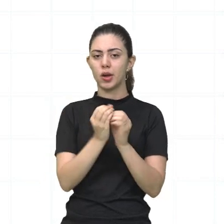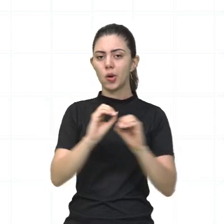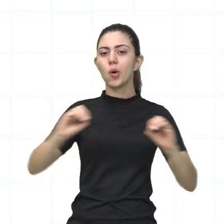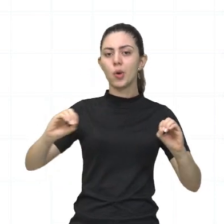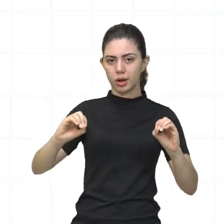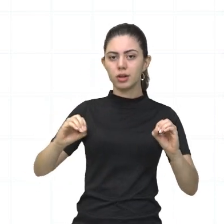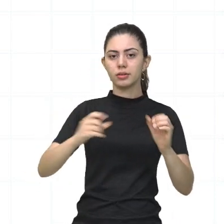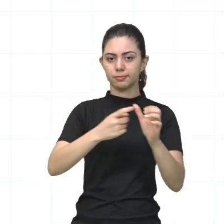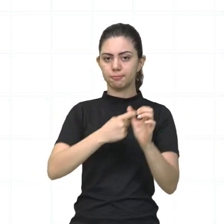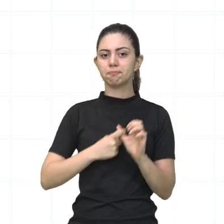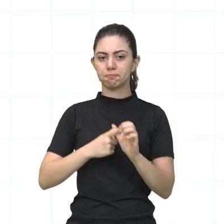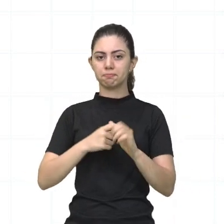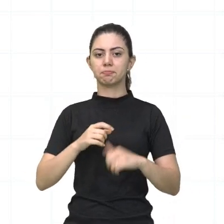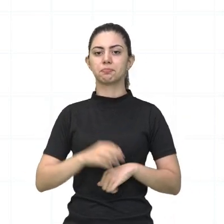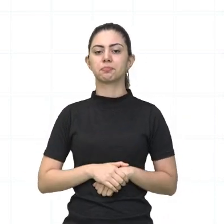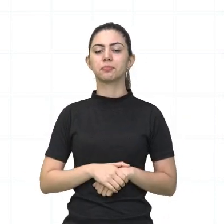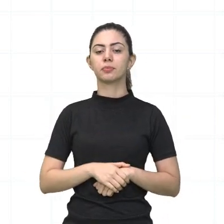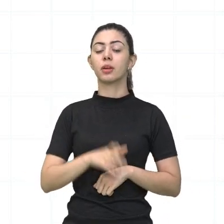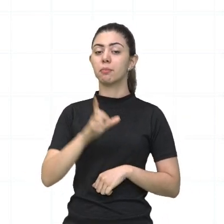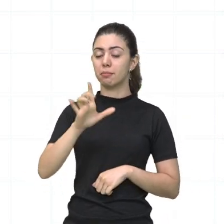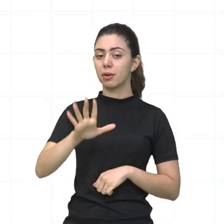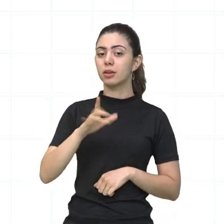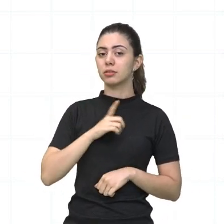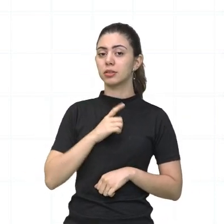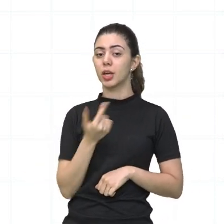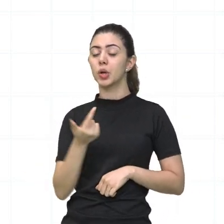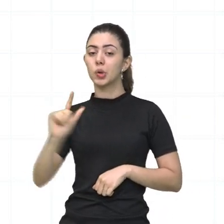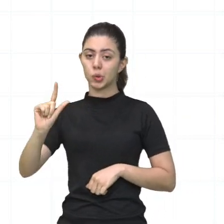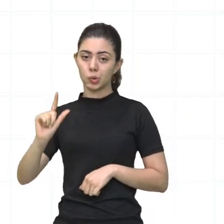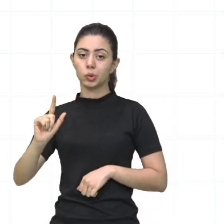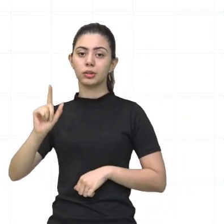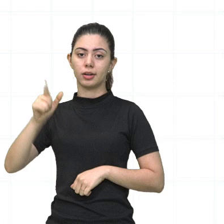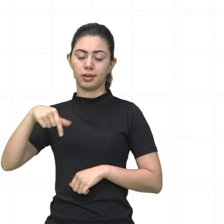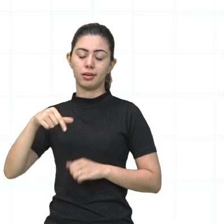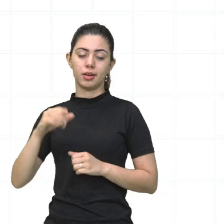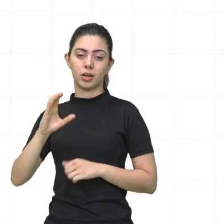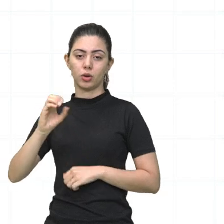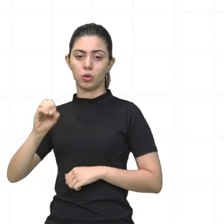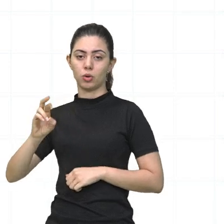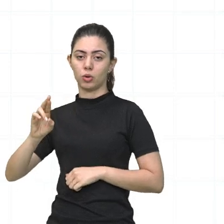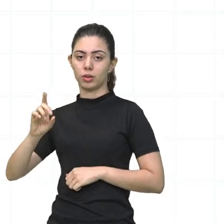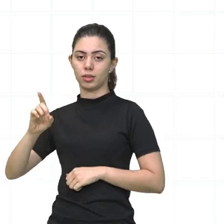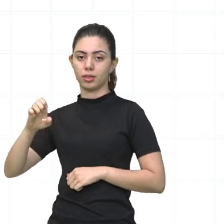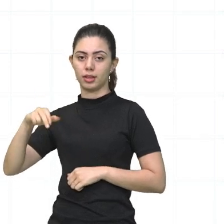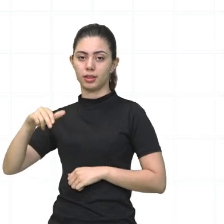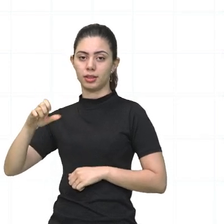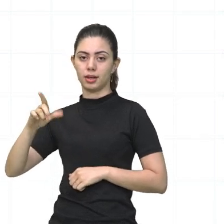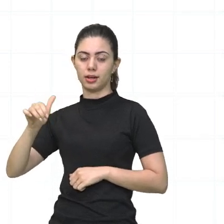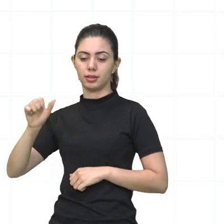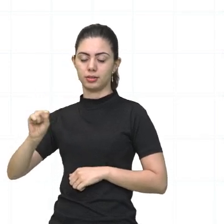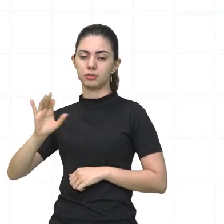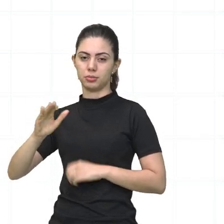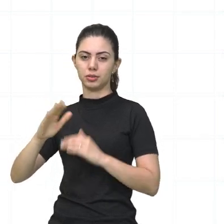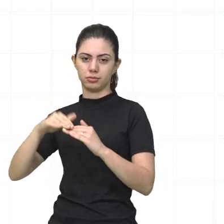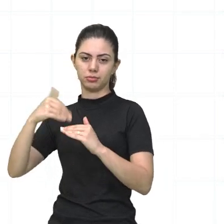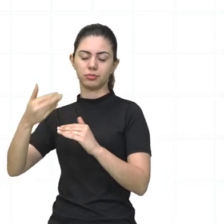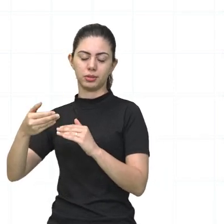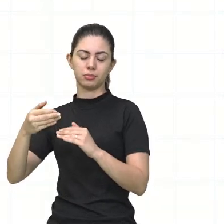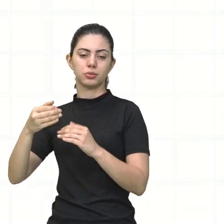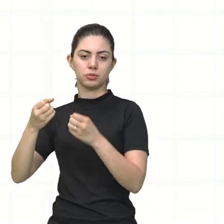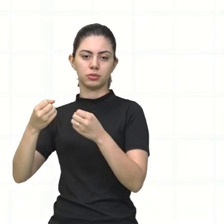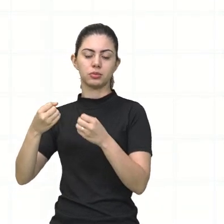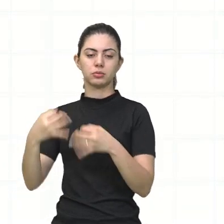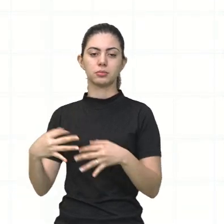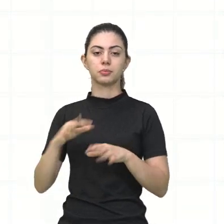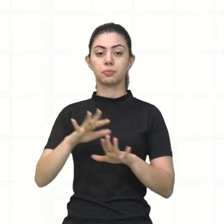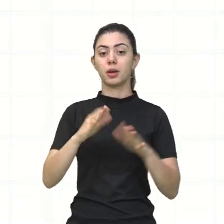Além das orações subordinadas, nós também temos as coordenadas, e a grande diferença está justamente nesse elemento aqui. As orações